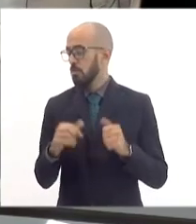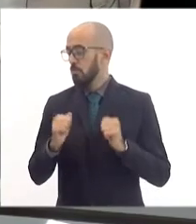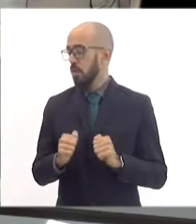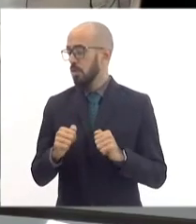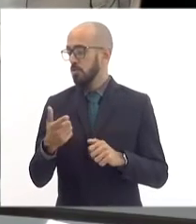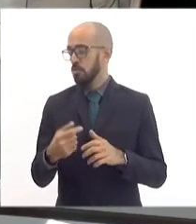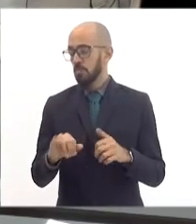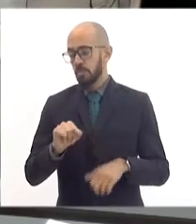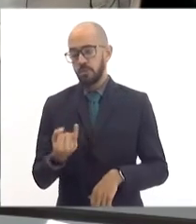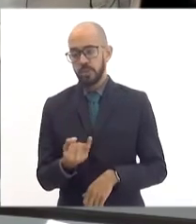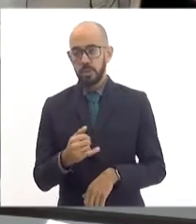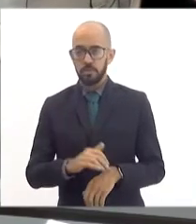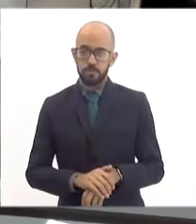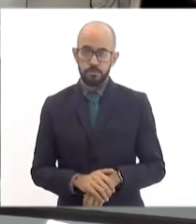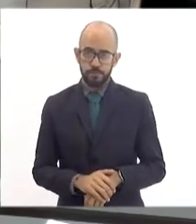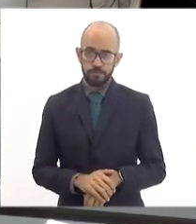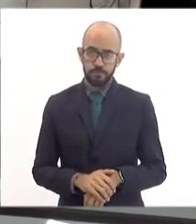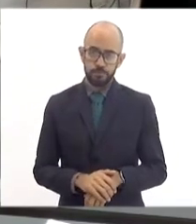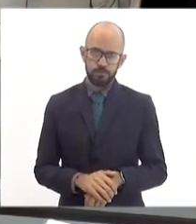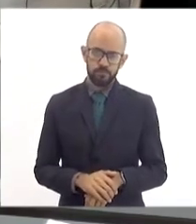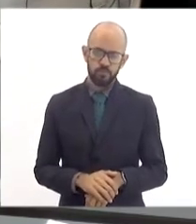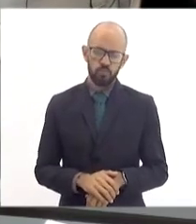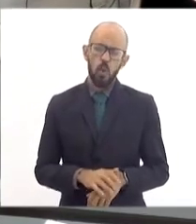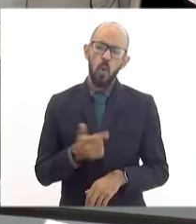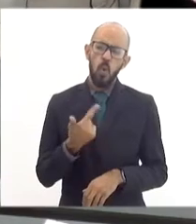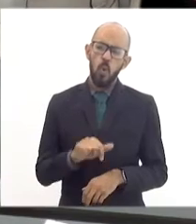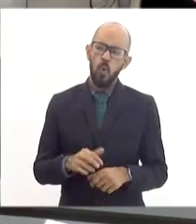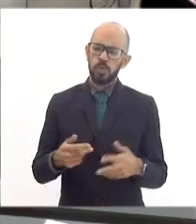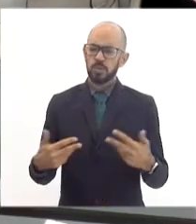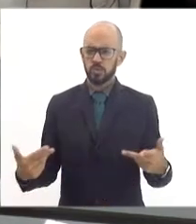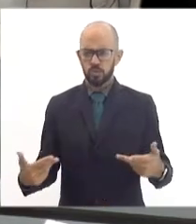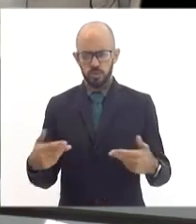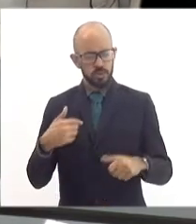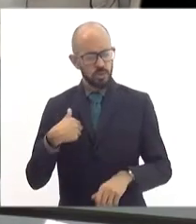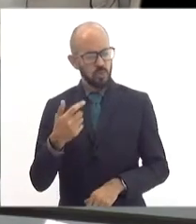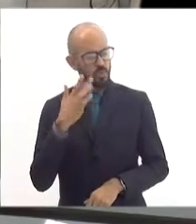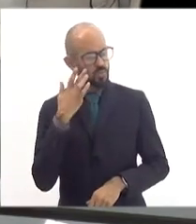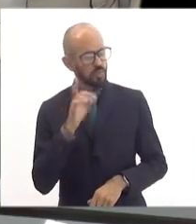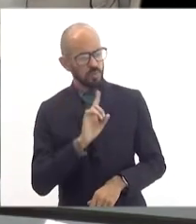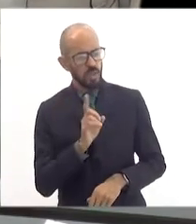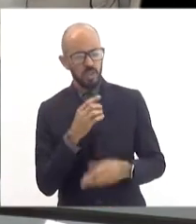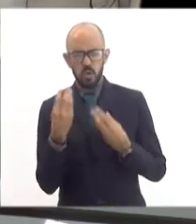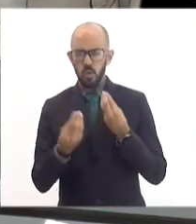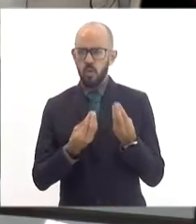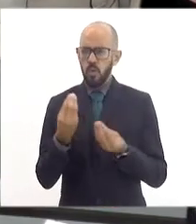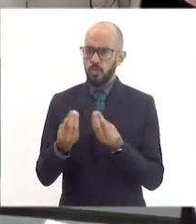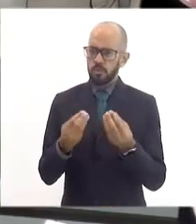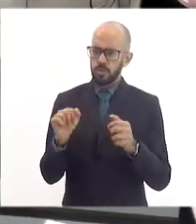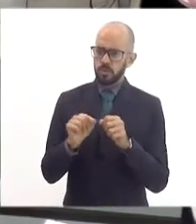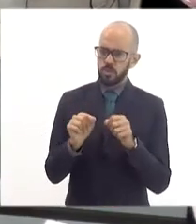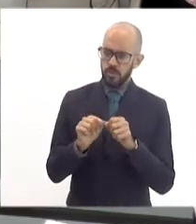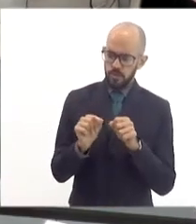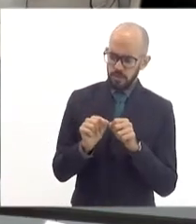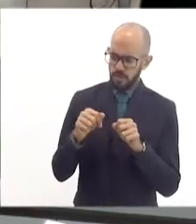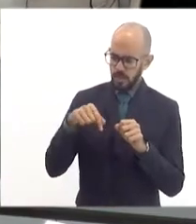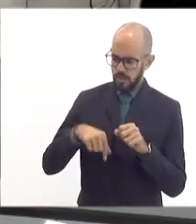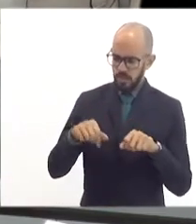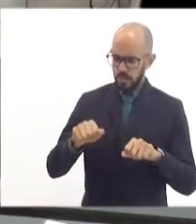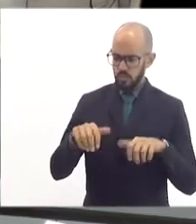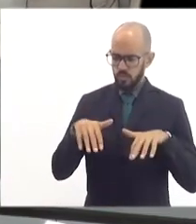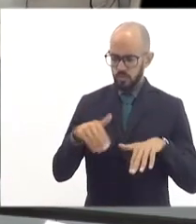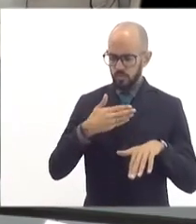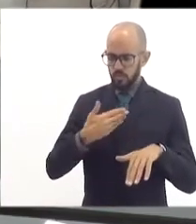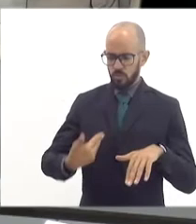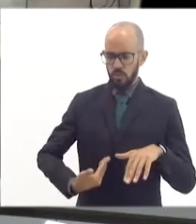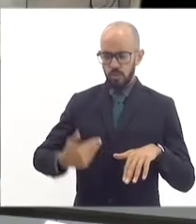aproveitar. Tem alguns outros pontos, e aí eu não sei como é que vai se dar a dinâmica, não